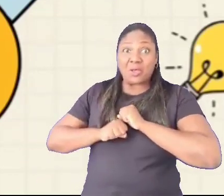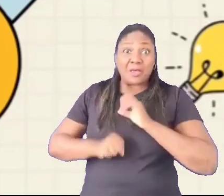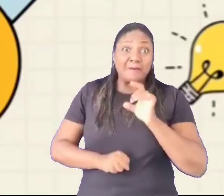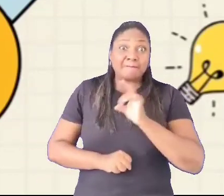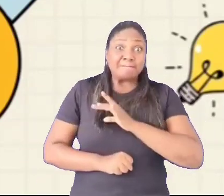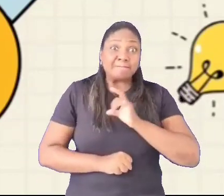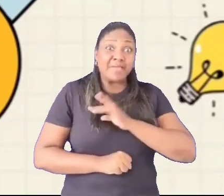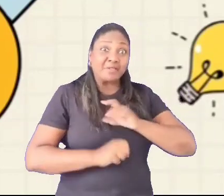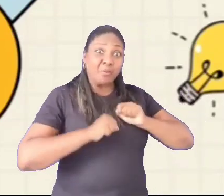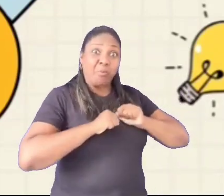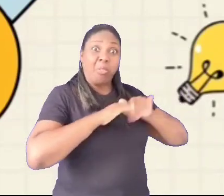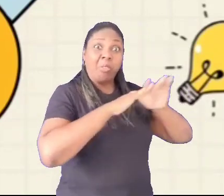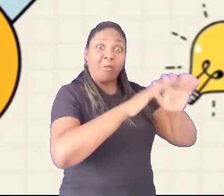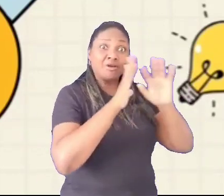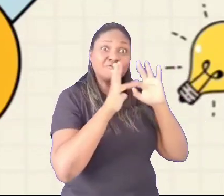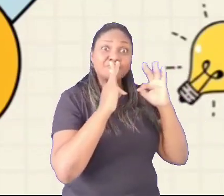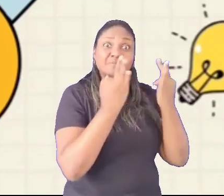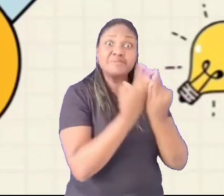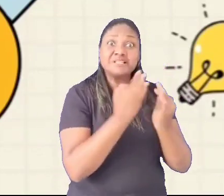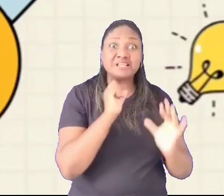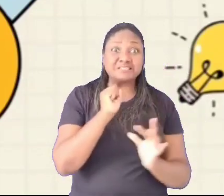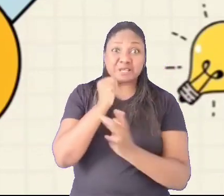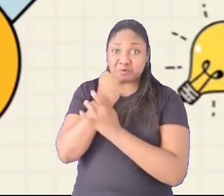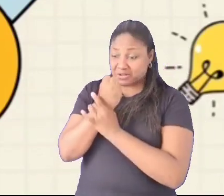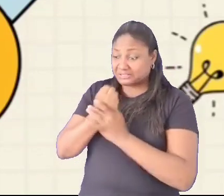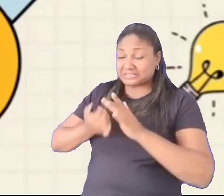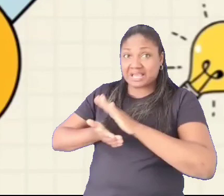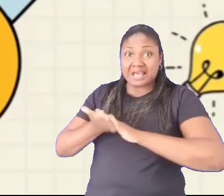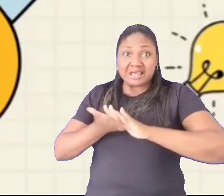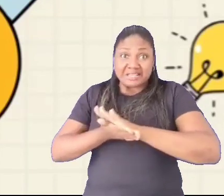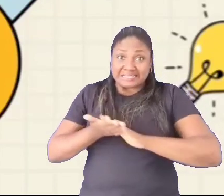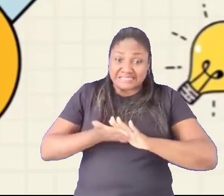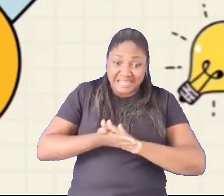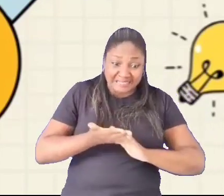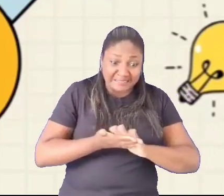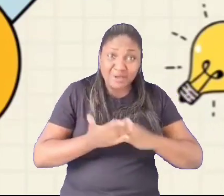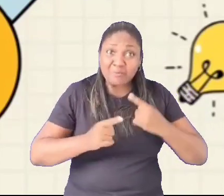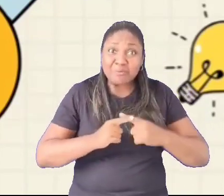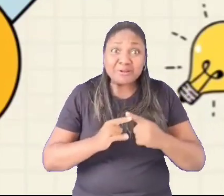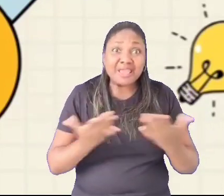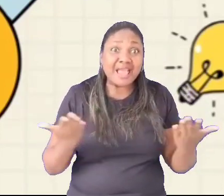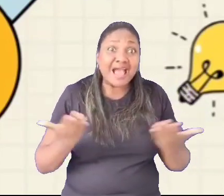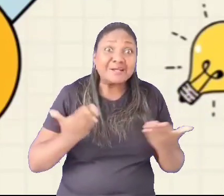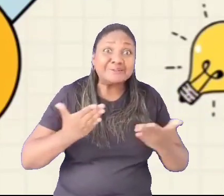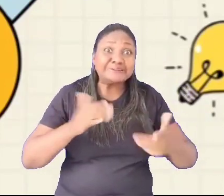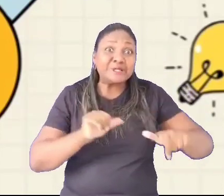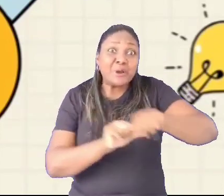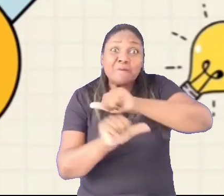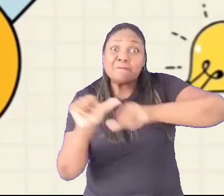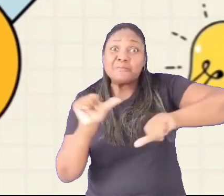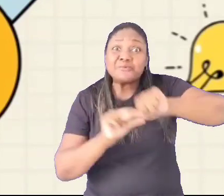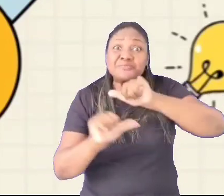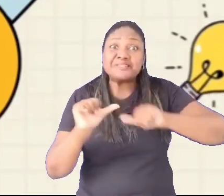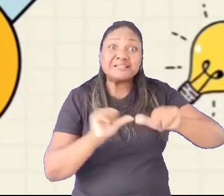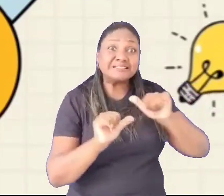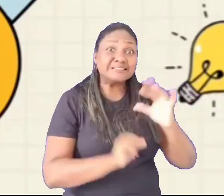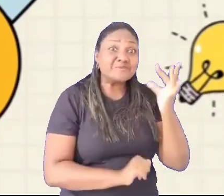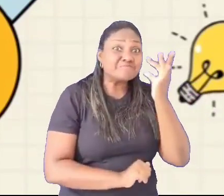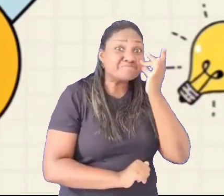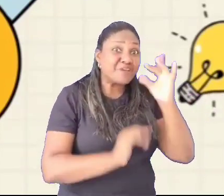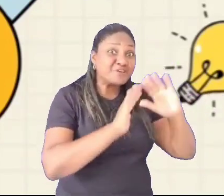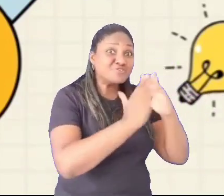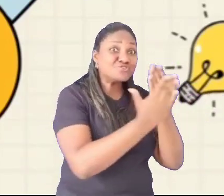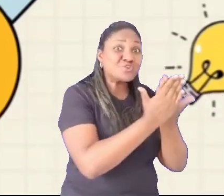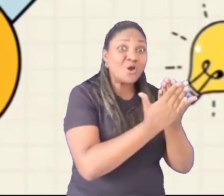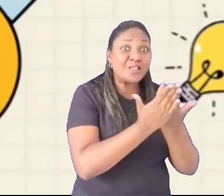contaminar um familiar, a insegurança com relação a esse movimento que a gente vai estar fazendo de atender na